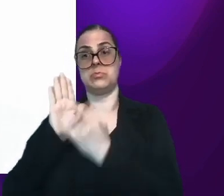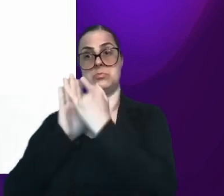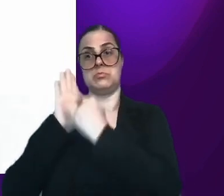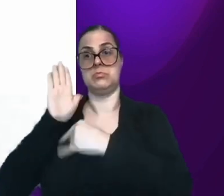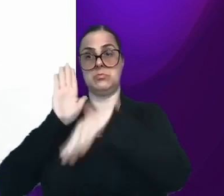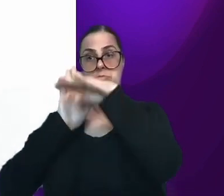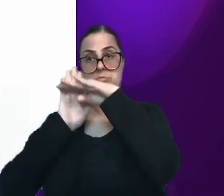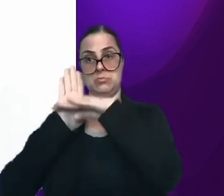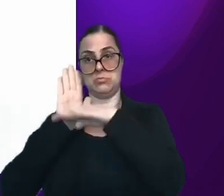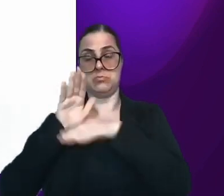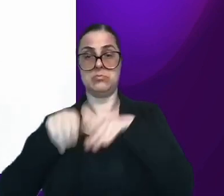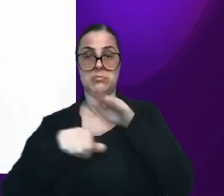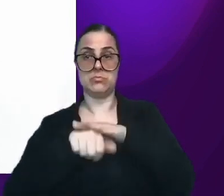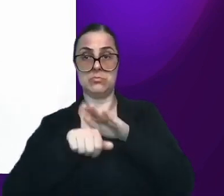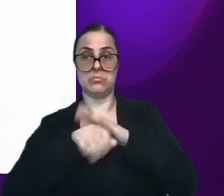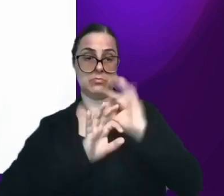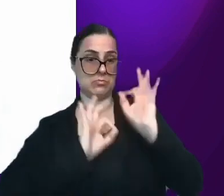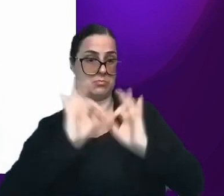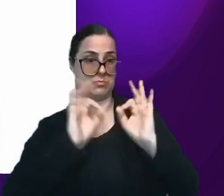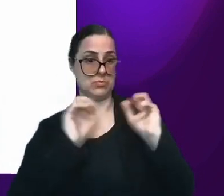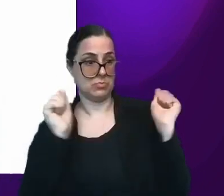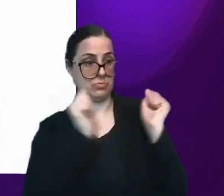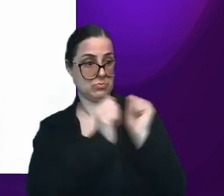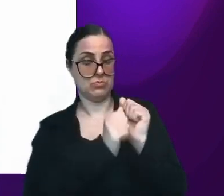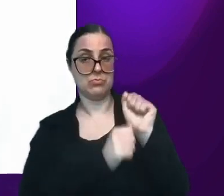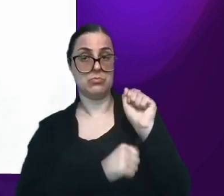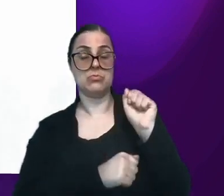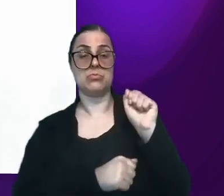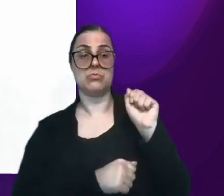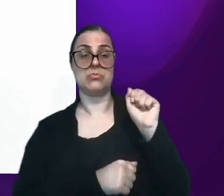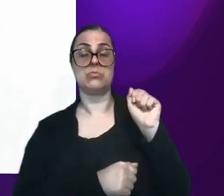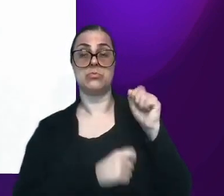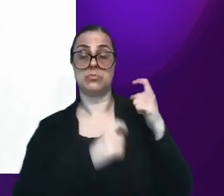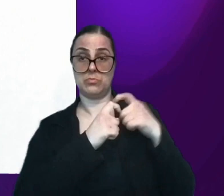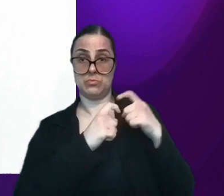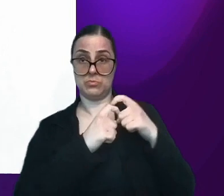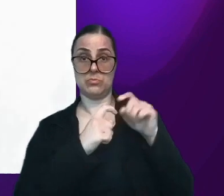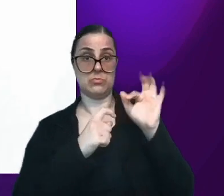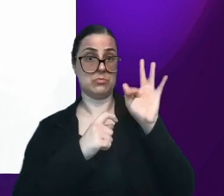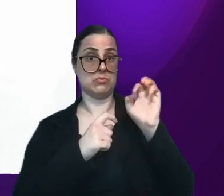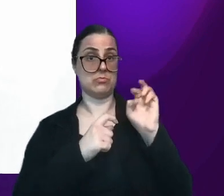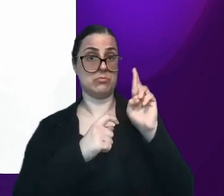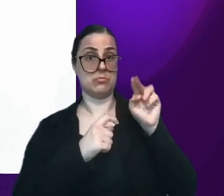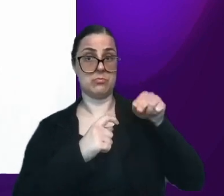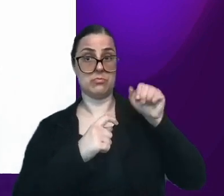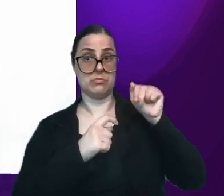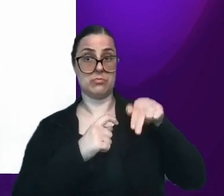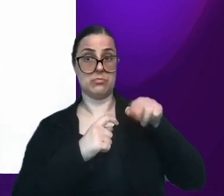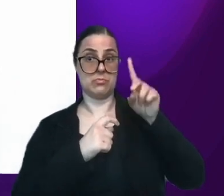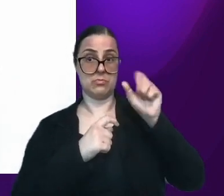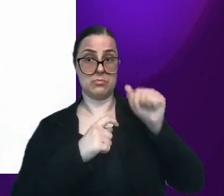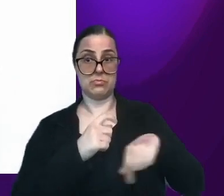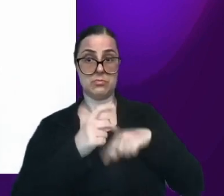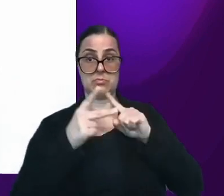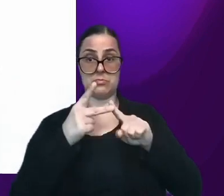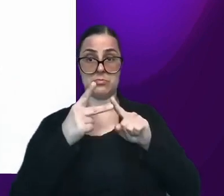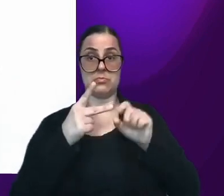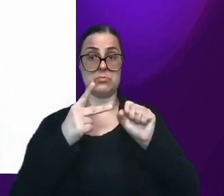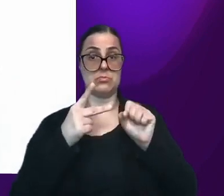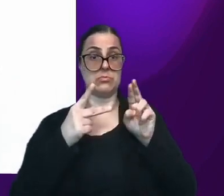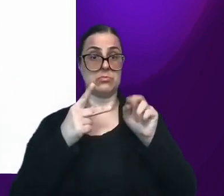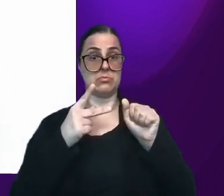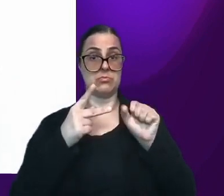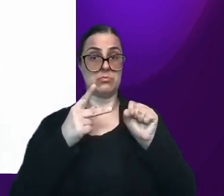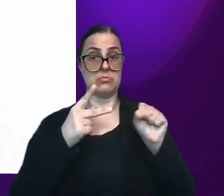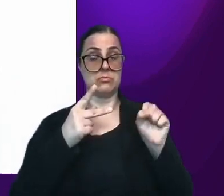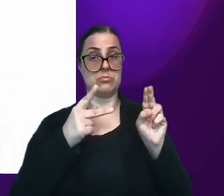aí conjuntamente com a doutora Maria Fernanda, o doutor João, que está aqui presente, e o doutor Suassuna, em que a gente utiliza aí um